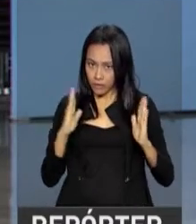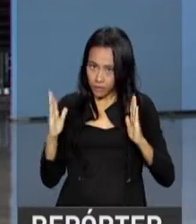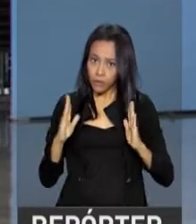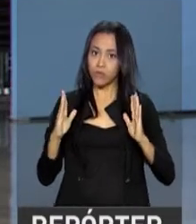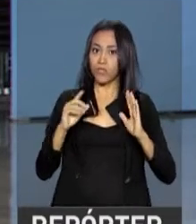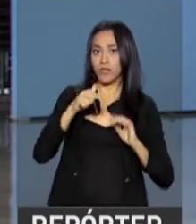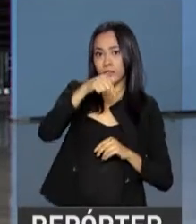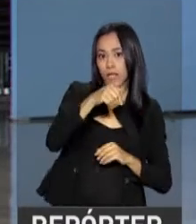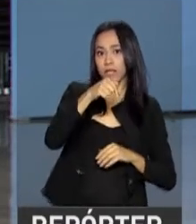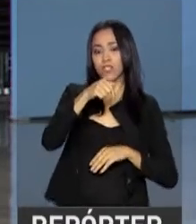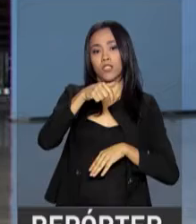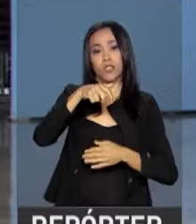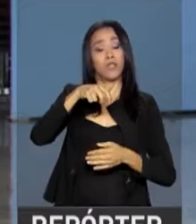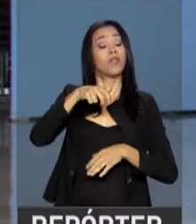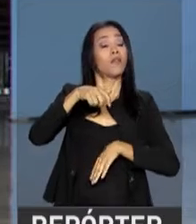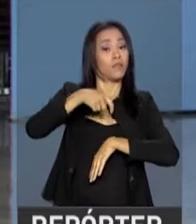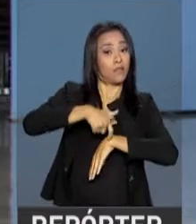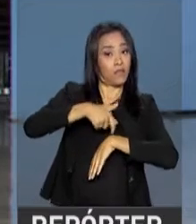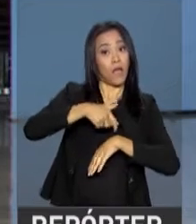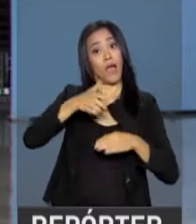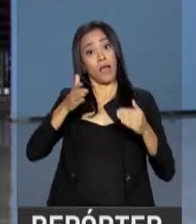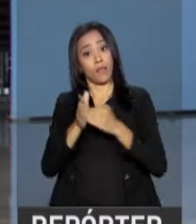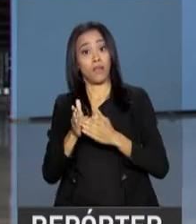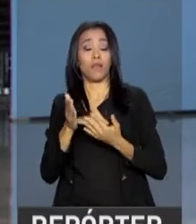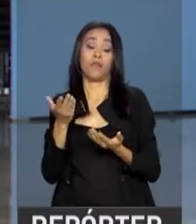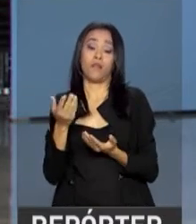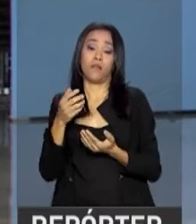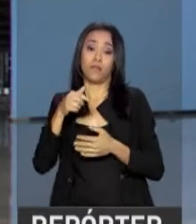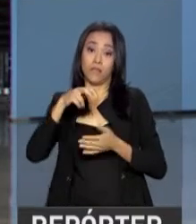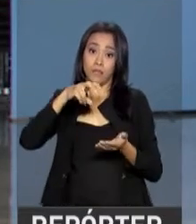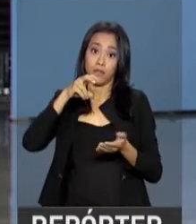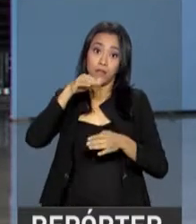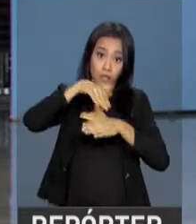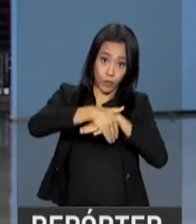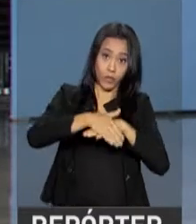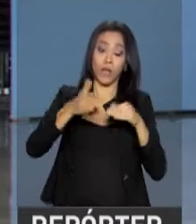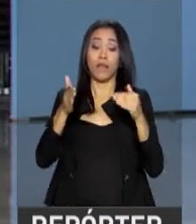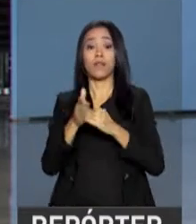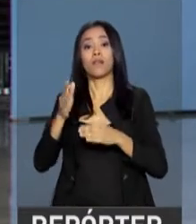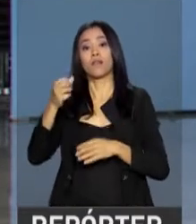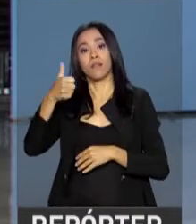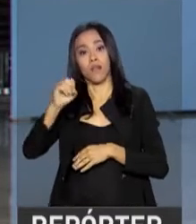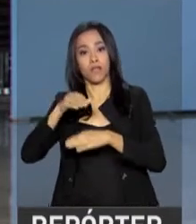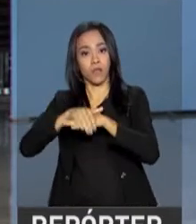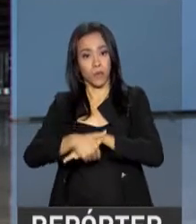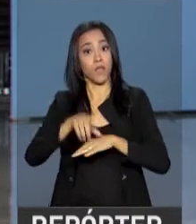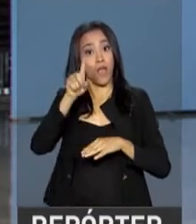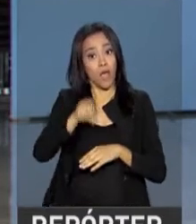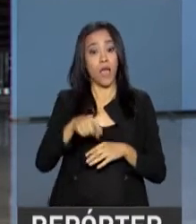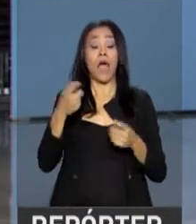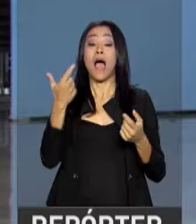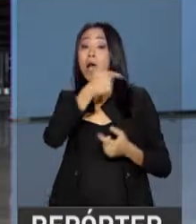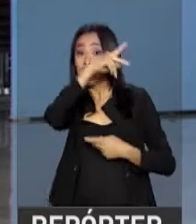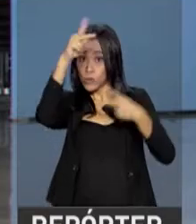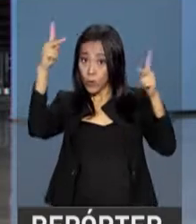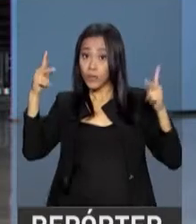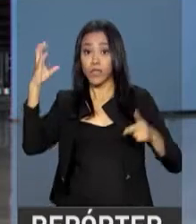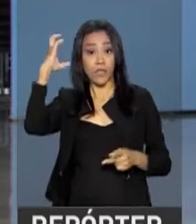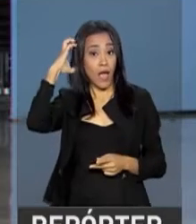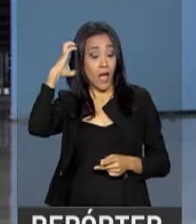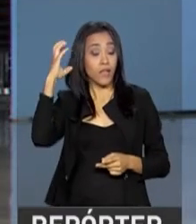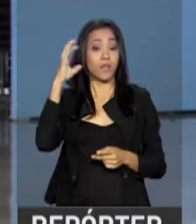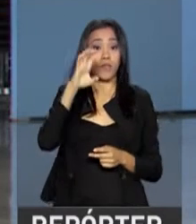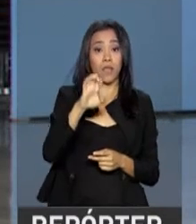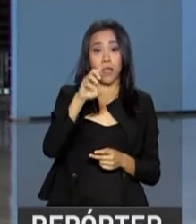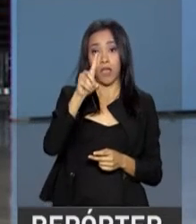mas não precisam ser 7 ponto como era antes a exceção são as rádios educativas essa sim ontem fazer a transmissão às sete horas